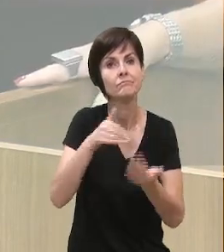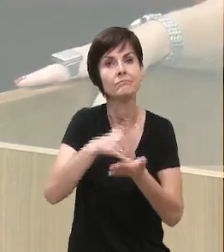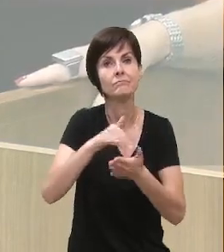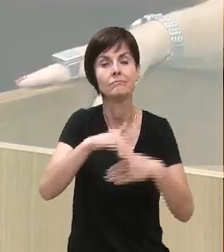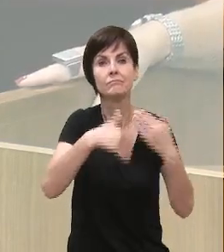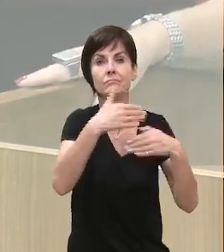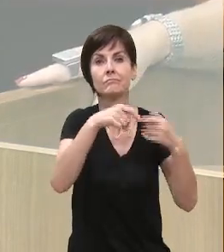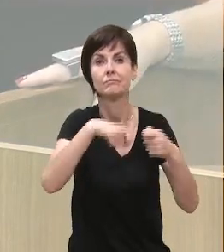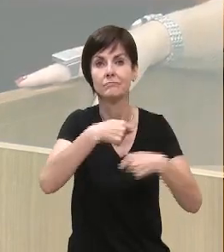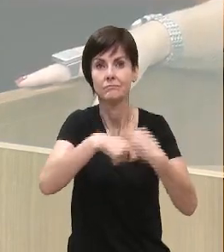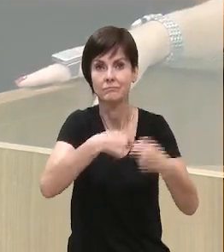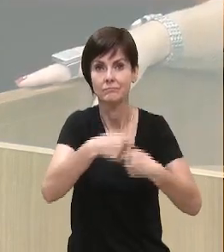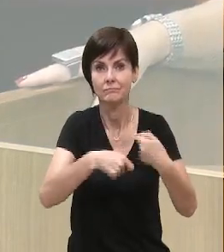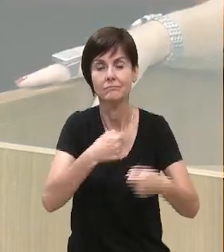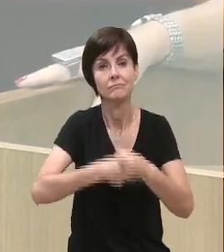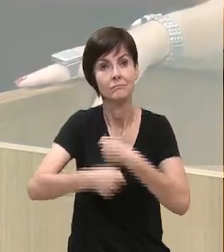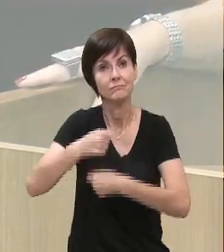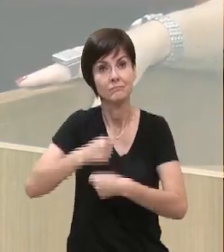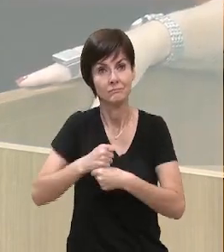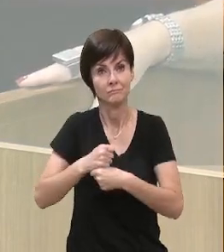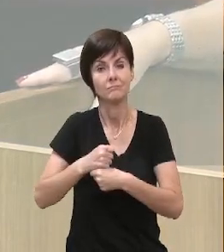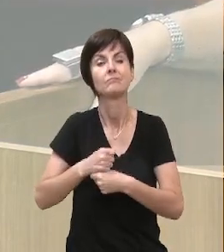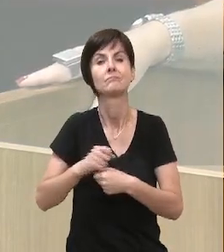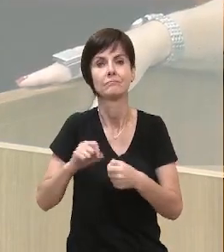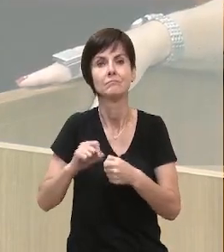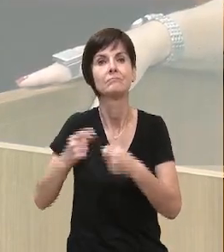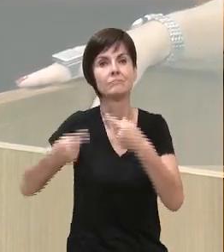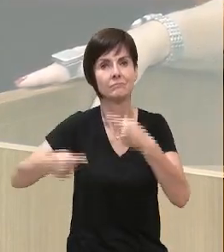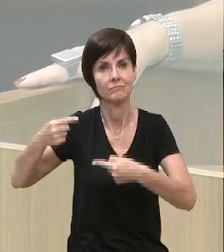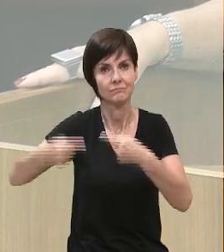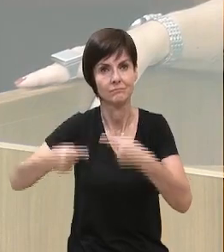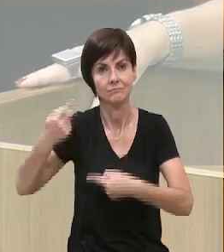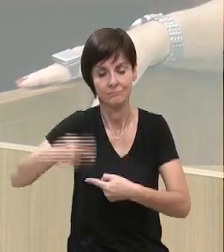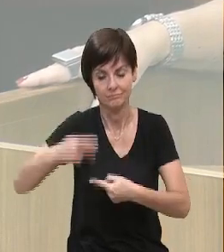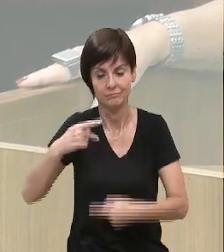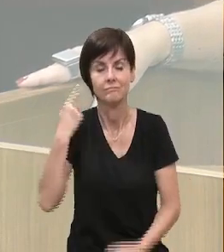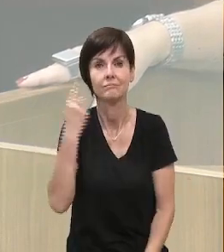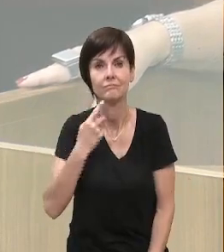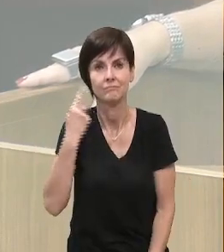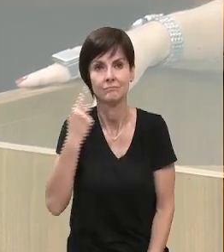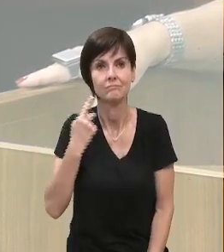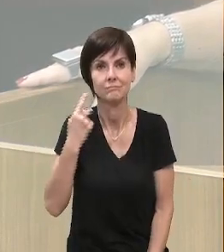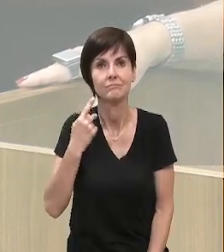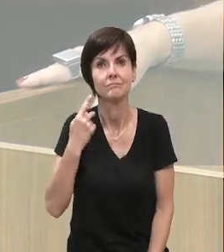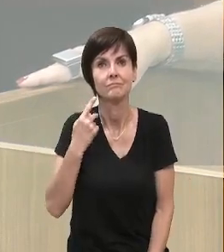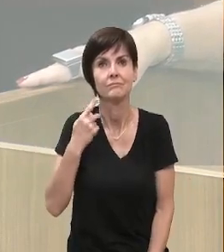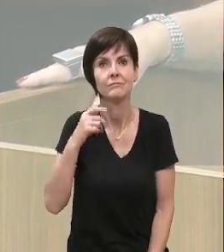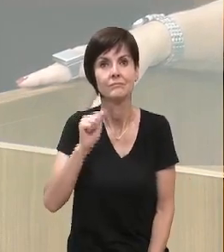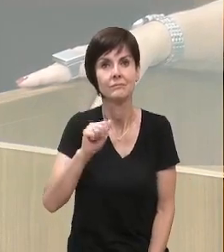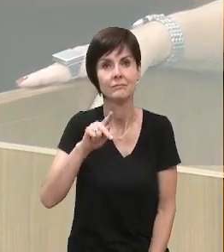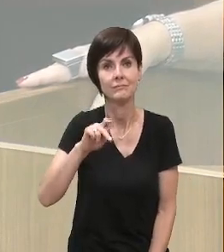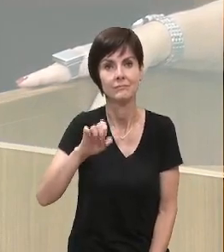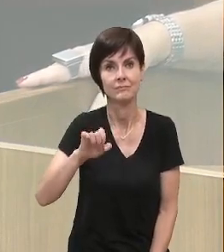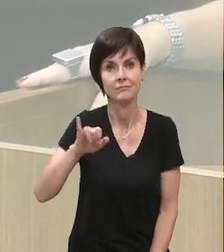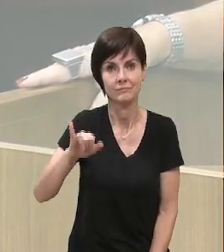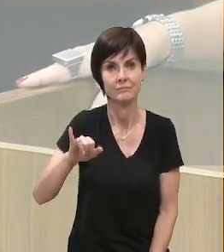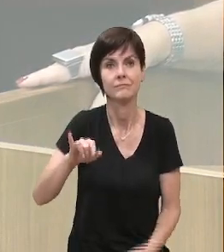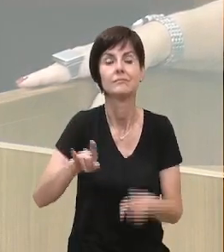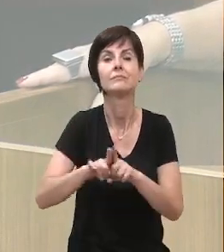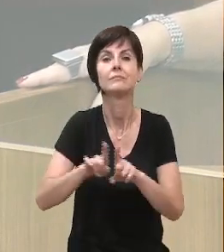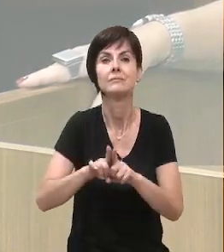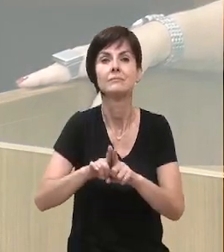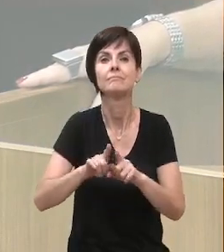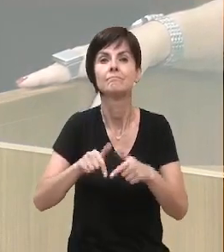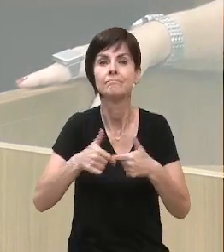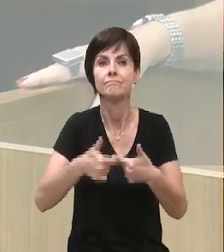Desenvolvimento Econômico. Ano passado nós fizemos esse debate aqui pela casa, através da PEN, e nós temos que